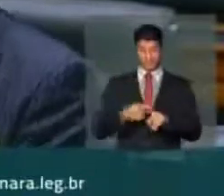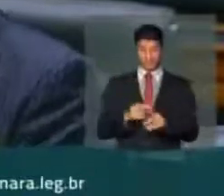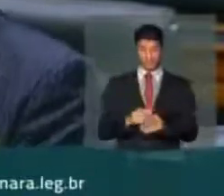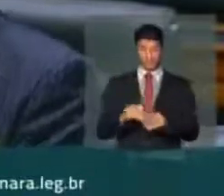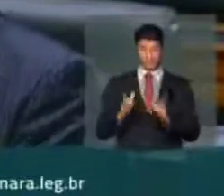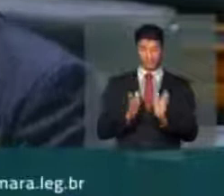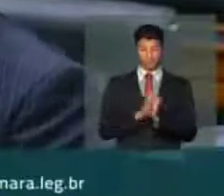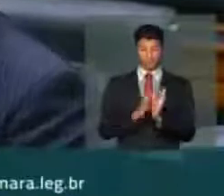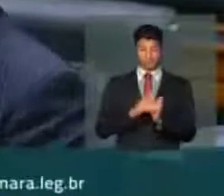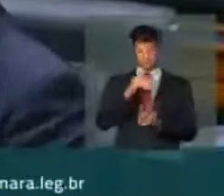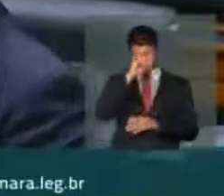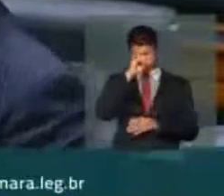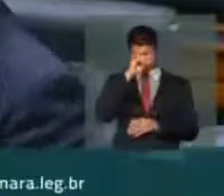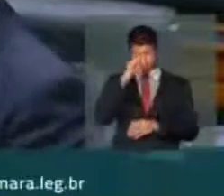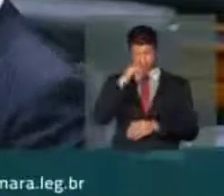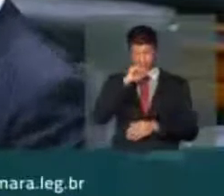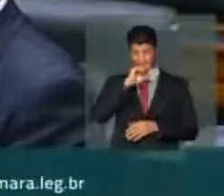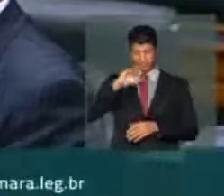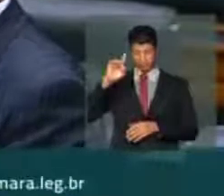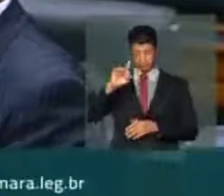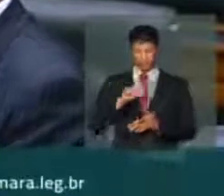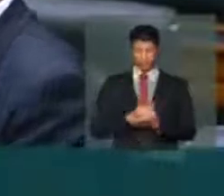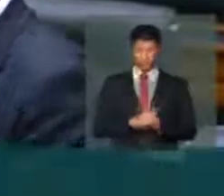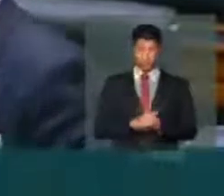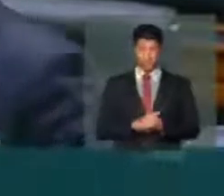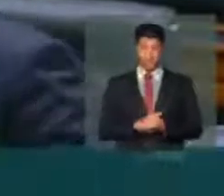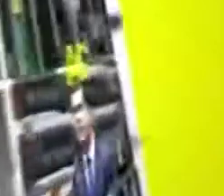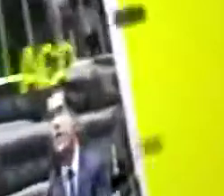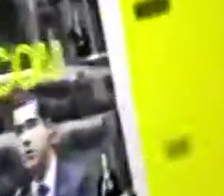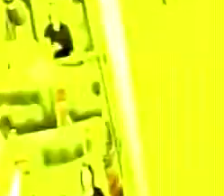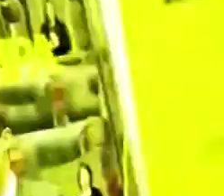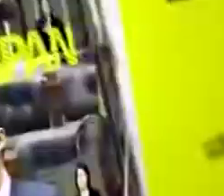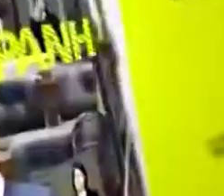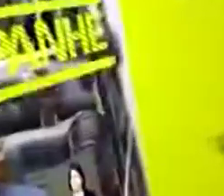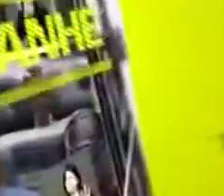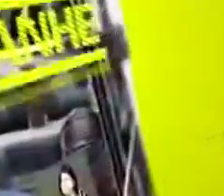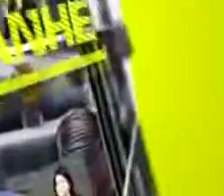Então, parabéns, Hospital Mãe de Deus de Porto Alegre. Obrigado, deputado. Que não que sejam menos importantes.